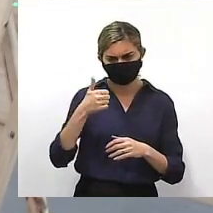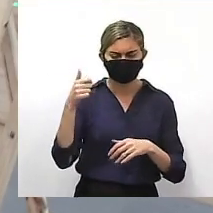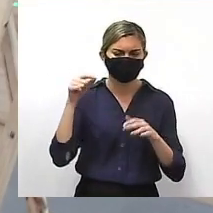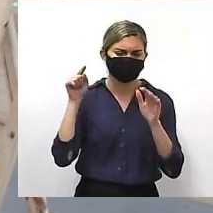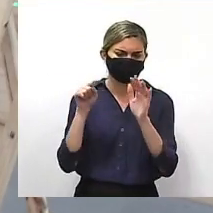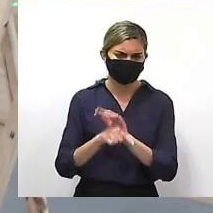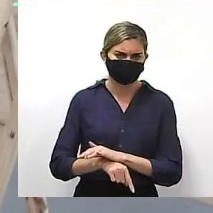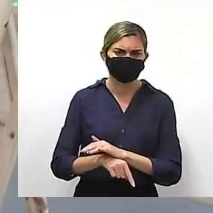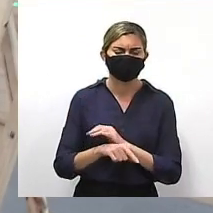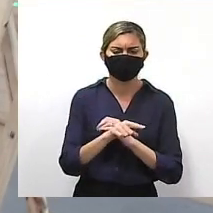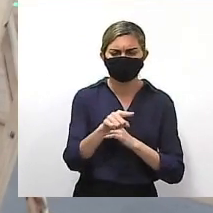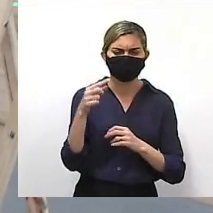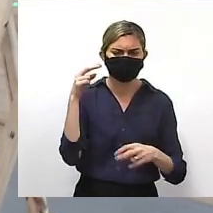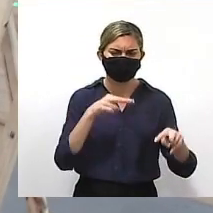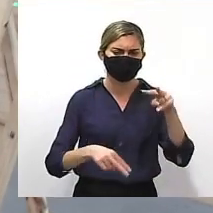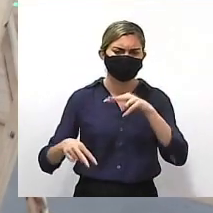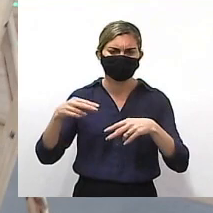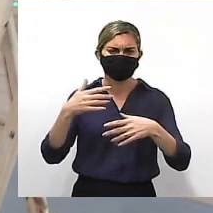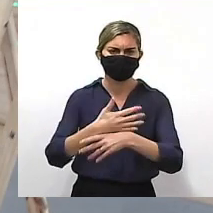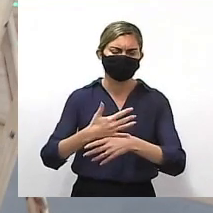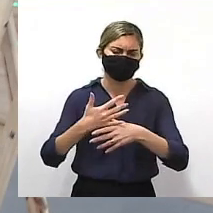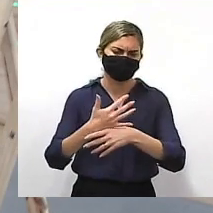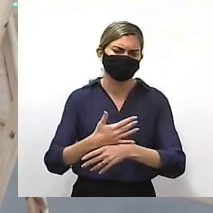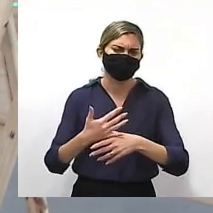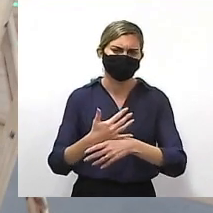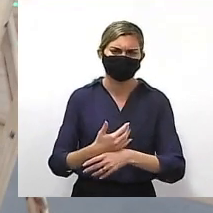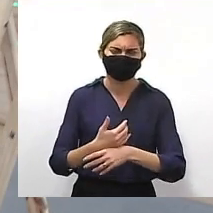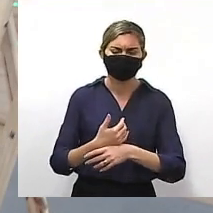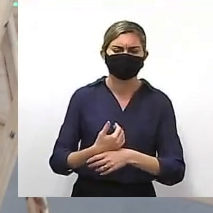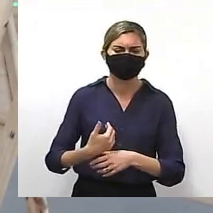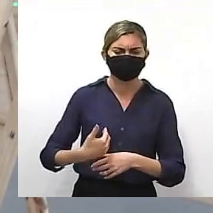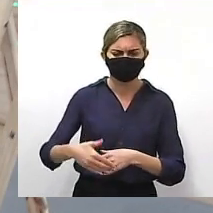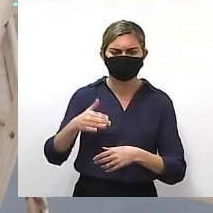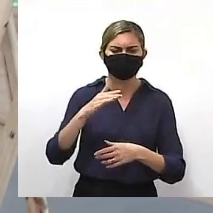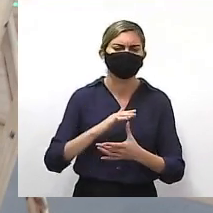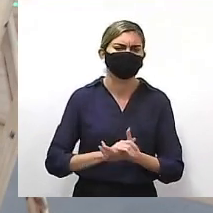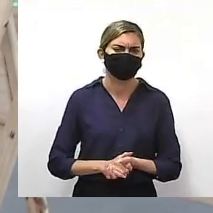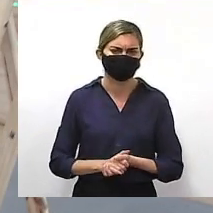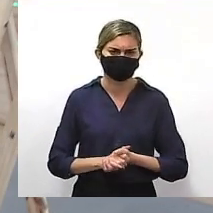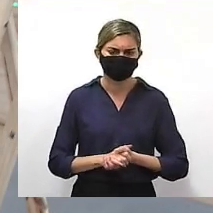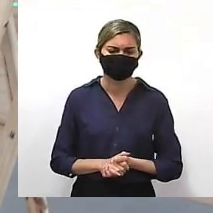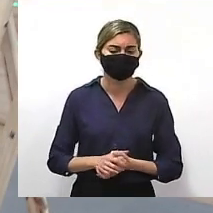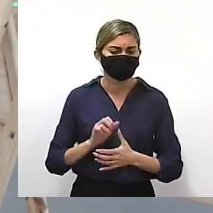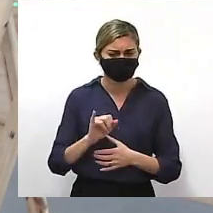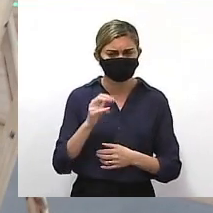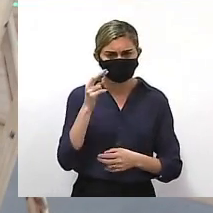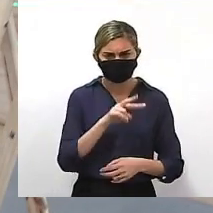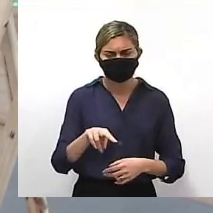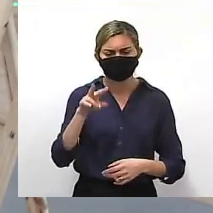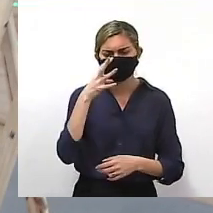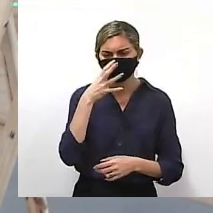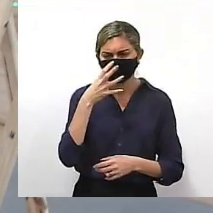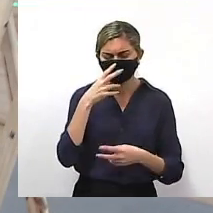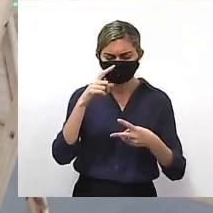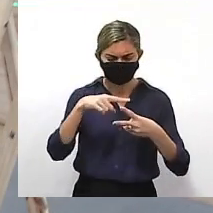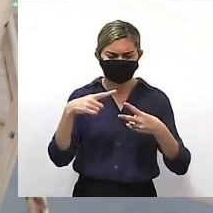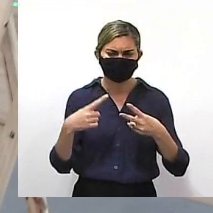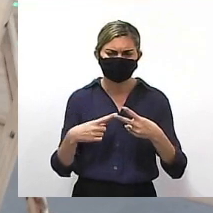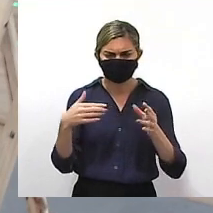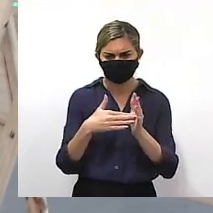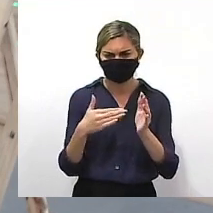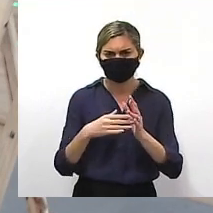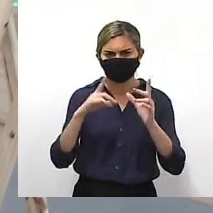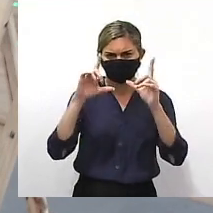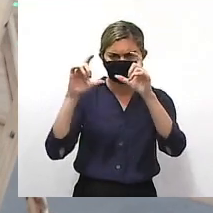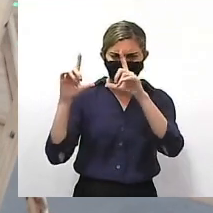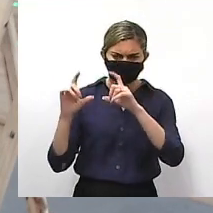de que lado você vê a cidade? Qual é o lado que você vê a cidade? Se você observa essas duas últimas